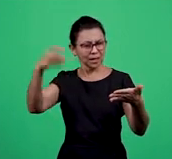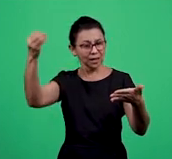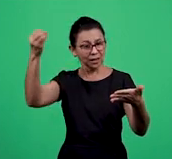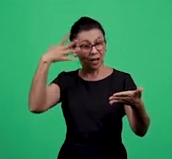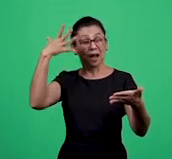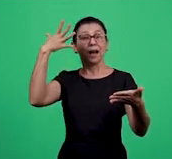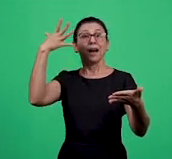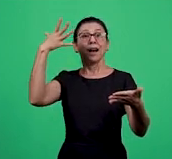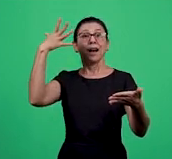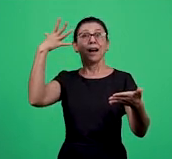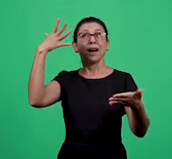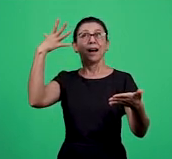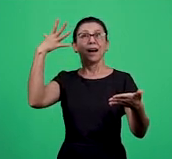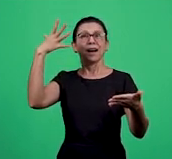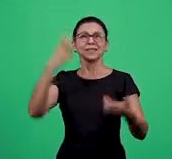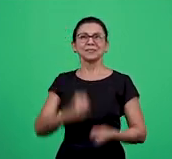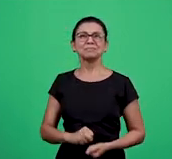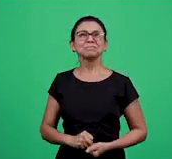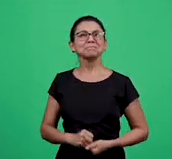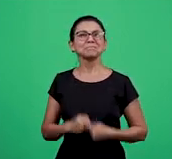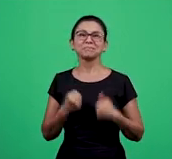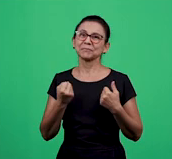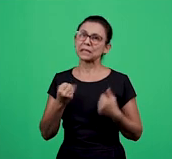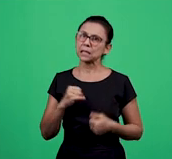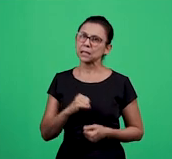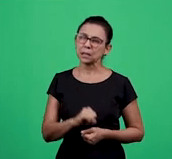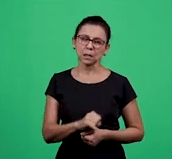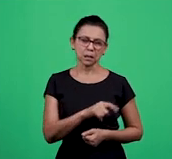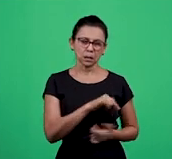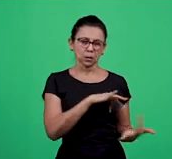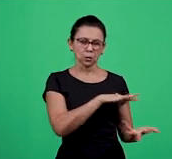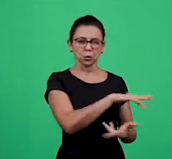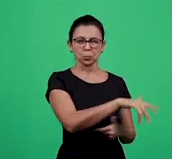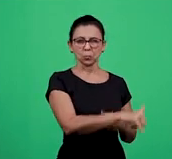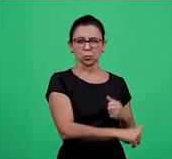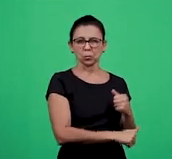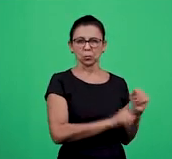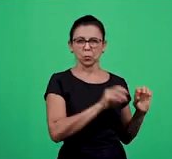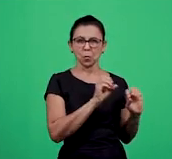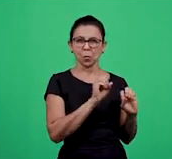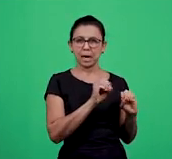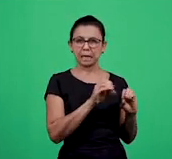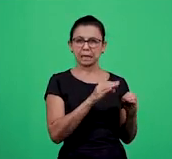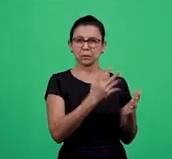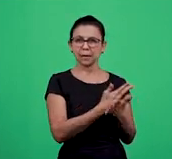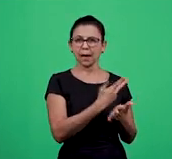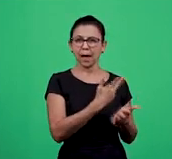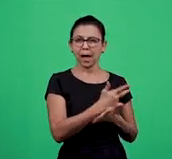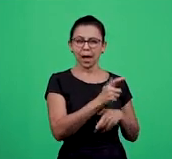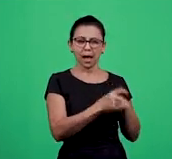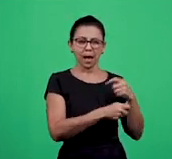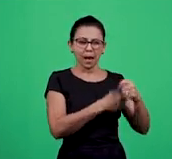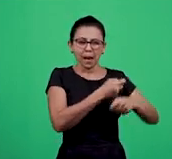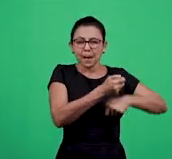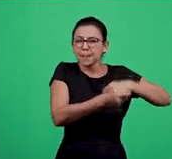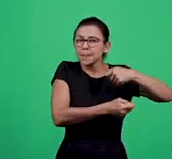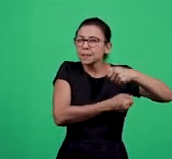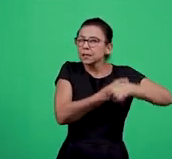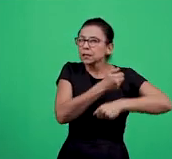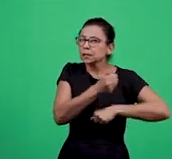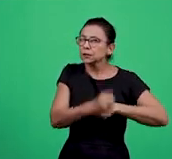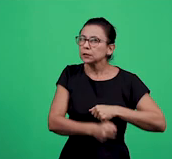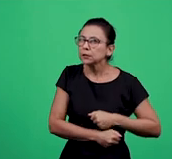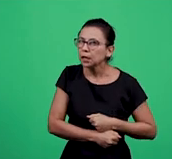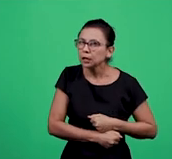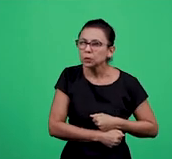para a eternidade. Então, se vierem, ó, ensinos falsos, pessoas falando coisas ruins, querendo